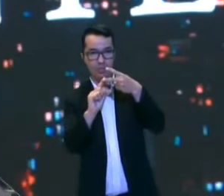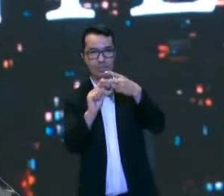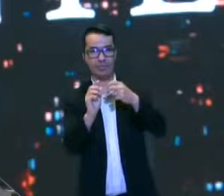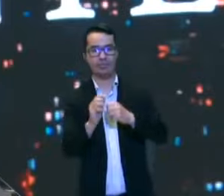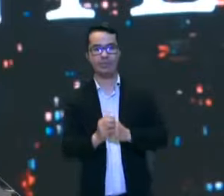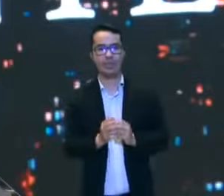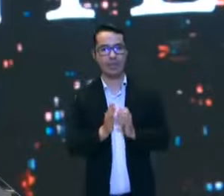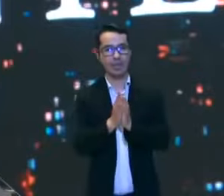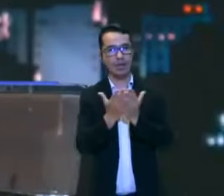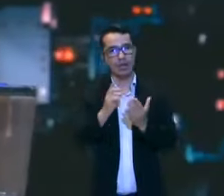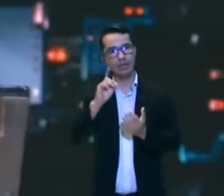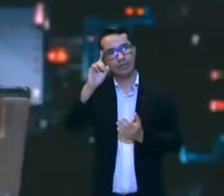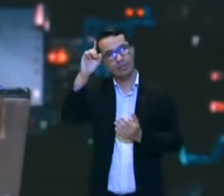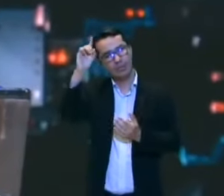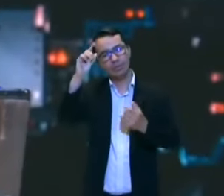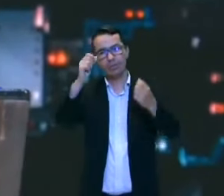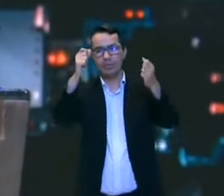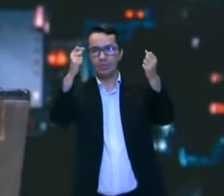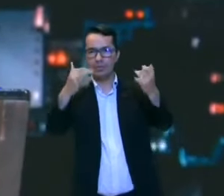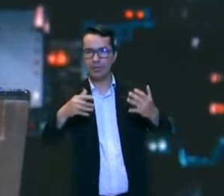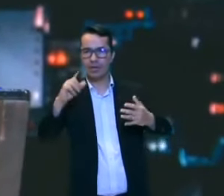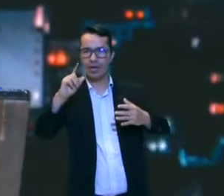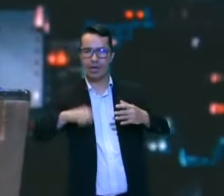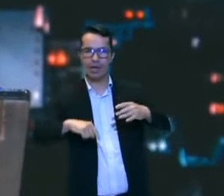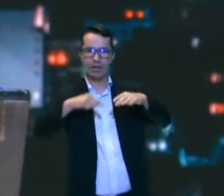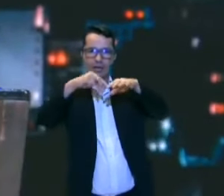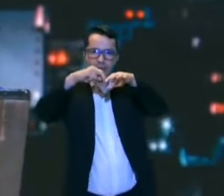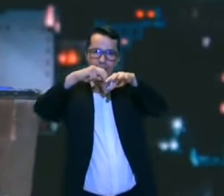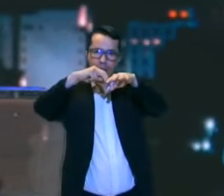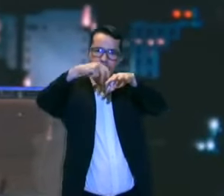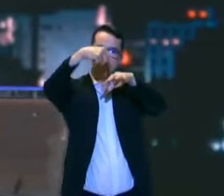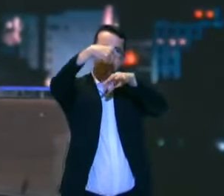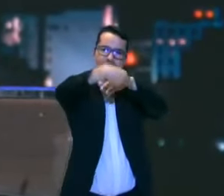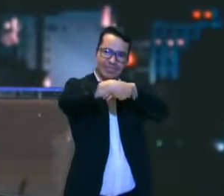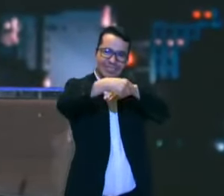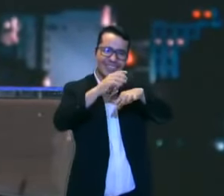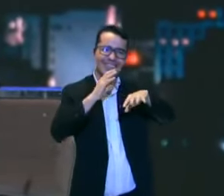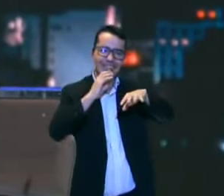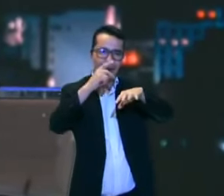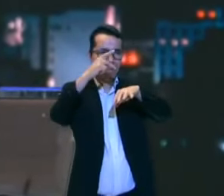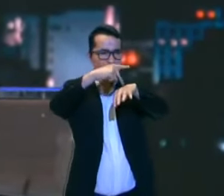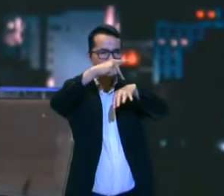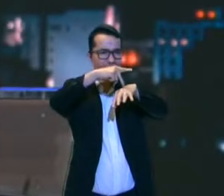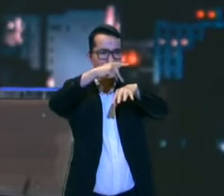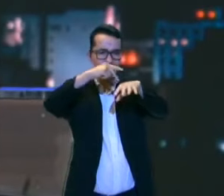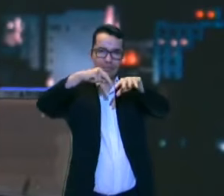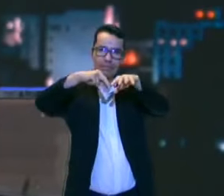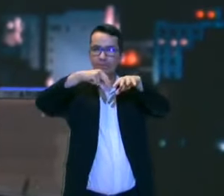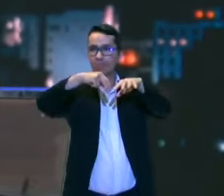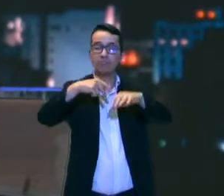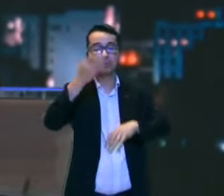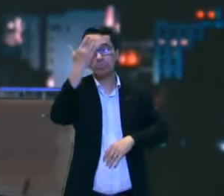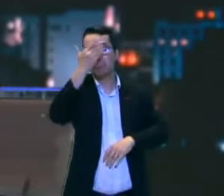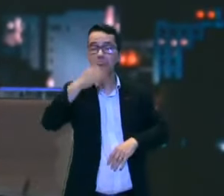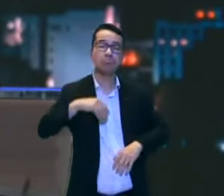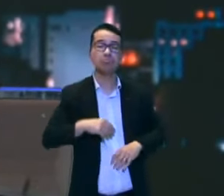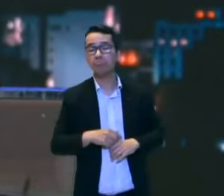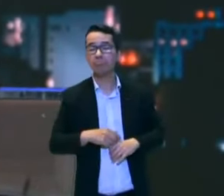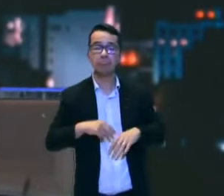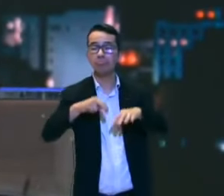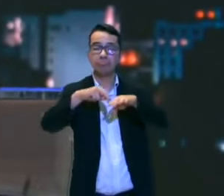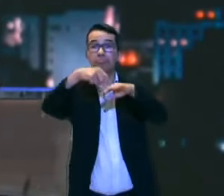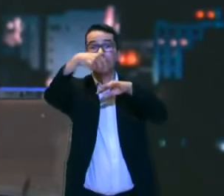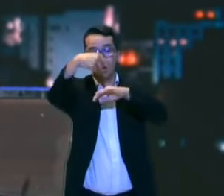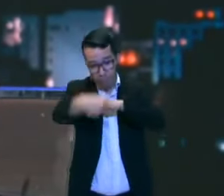Bíblia chama de pedra de tropeço. É interessante que na Bíblia essa pedra, ela é chamada